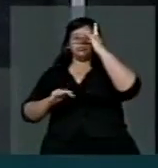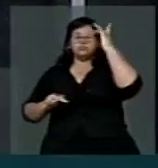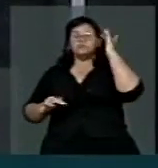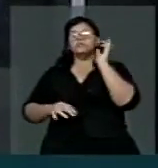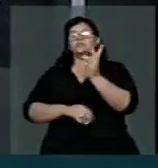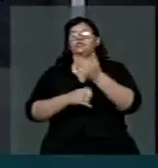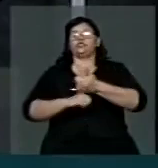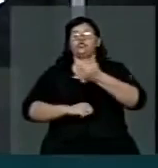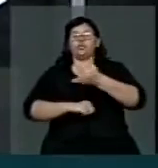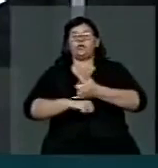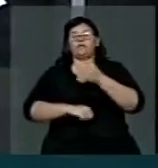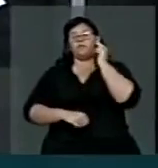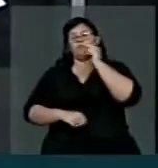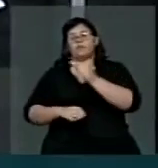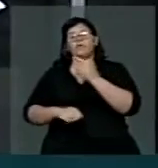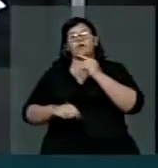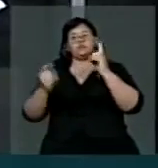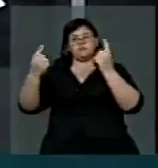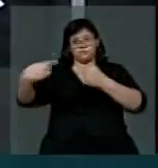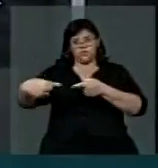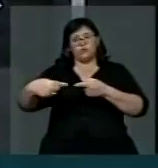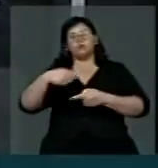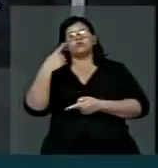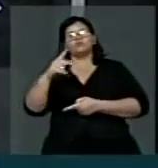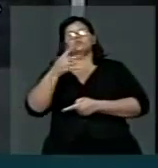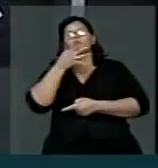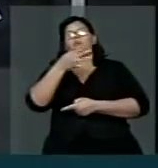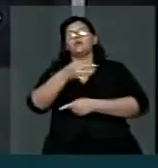advogado que contraria as opiniões técnicas de seu